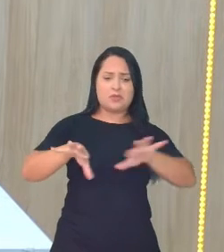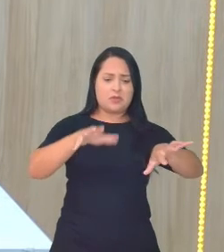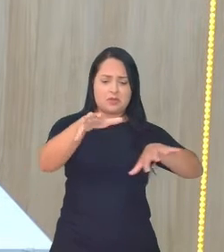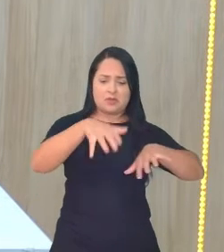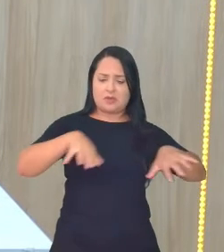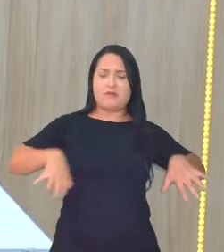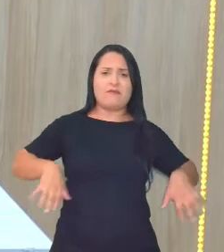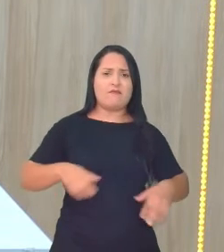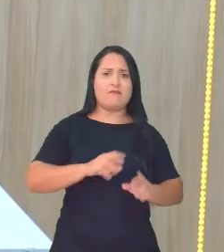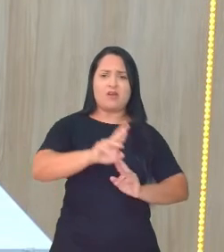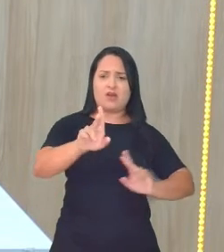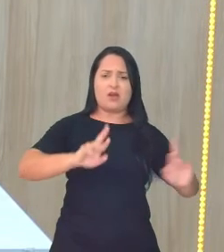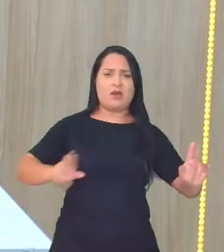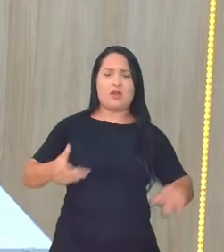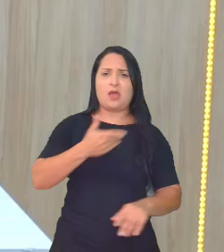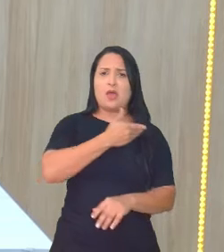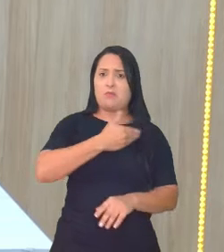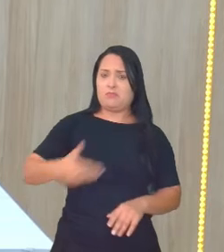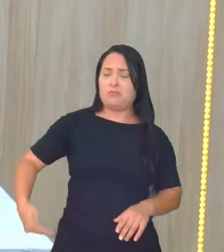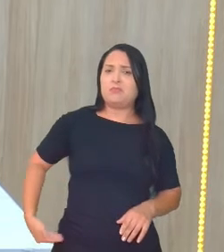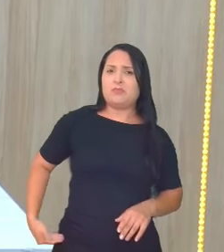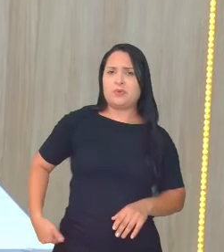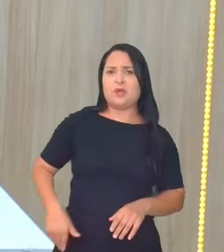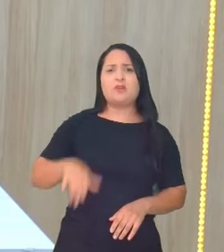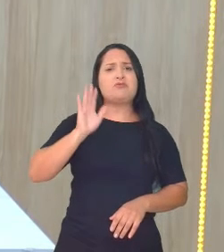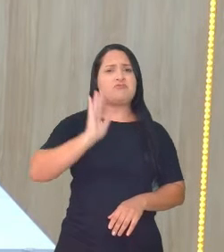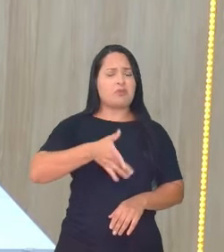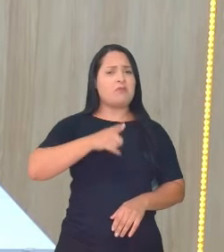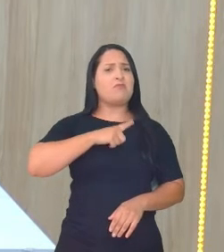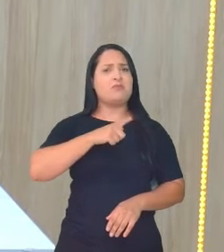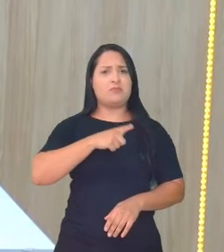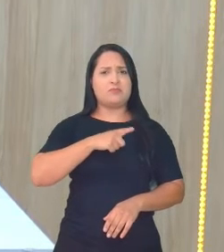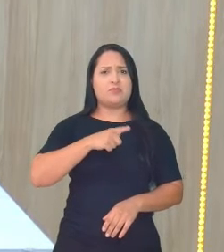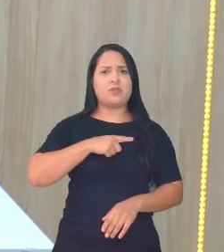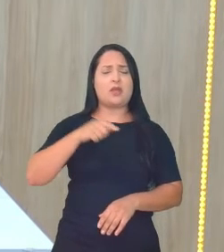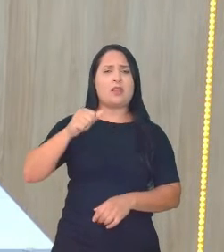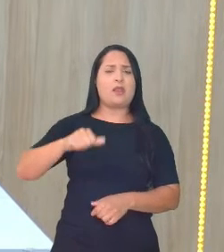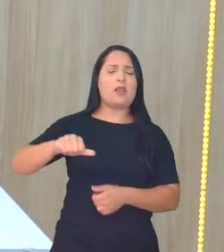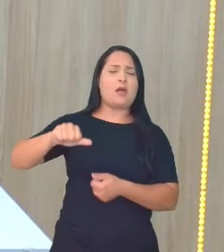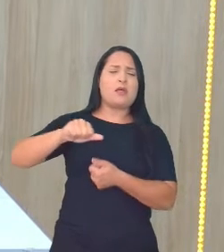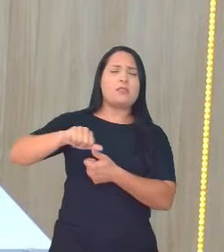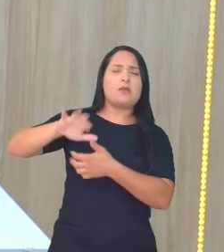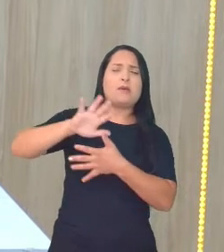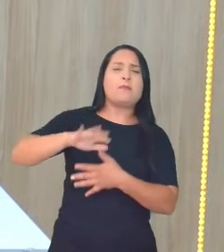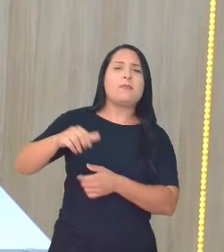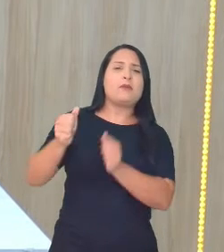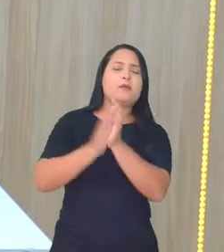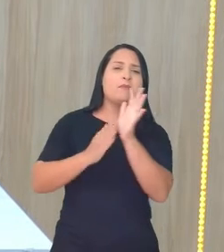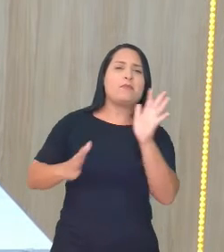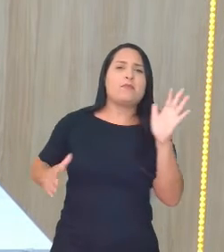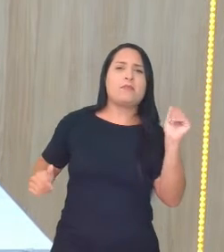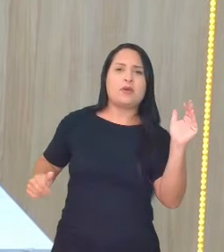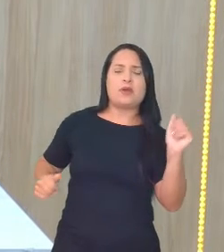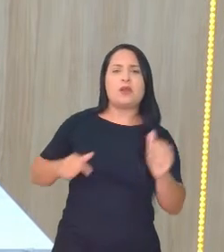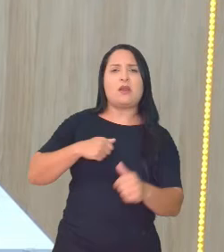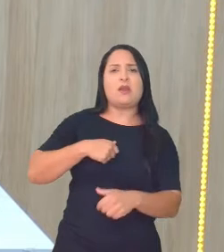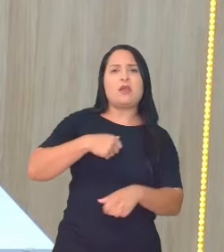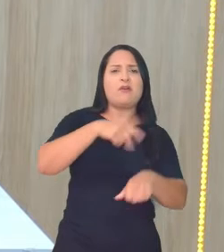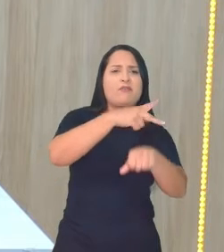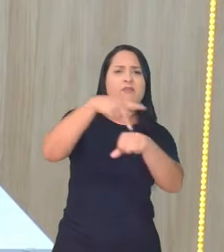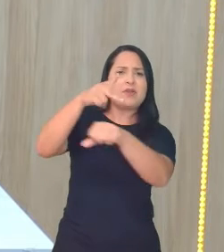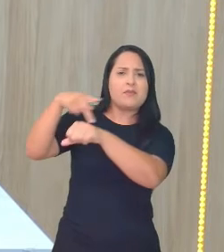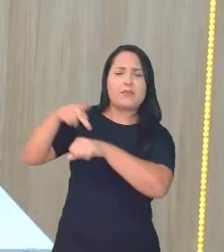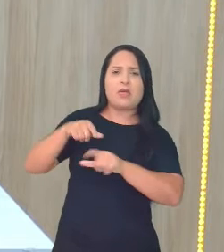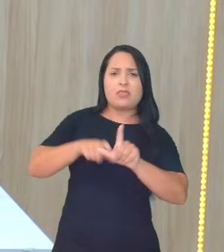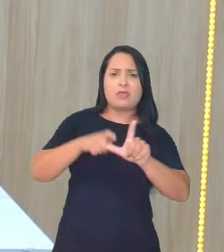várias repúblicas. Olha Uhum, só, e o que já estava ocorrendo, né, na América Espanhola, que vários países que se tornaram